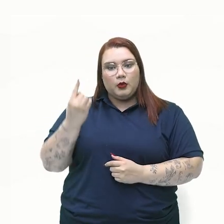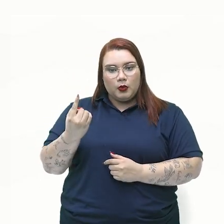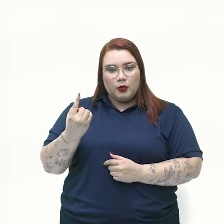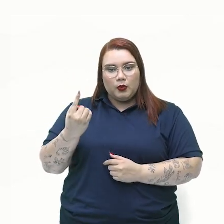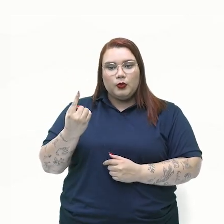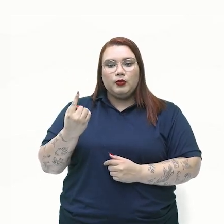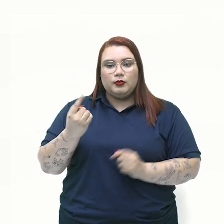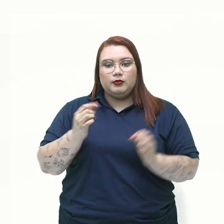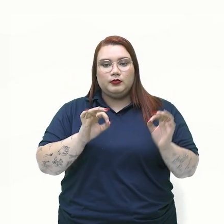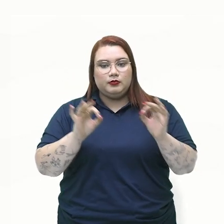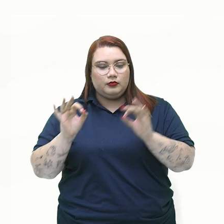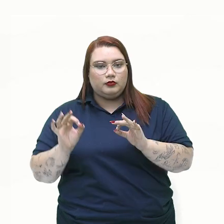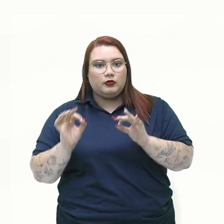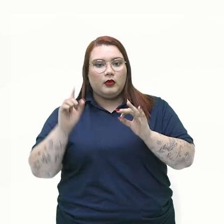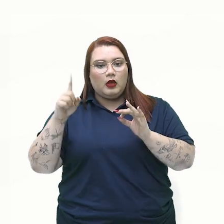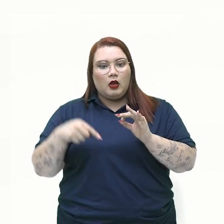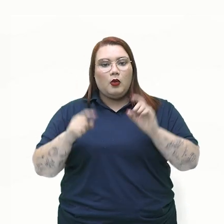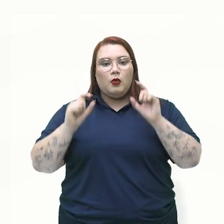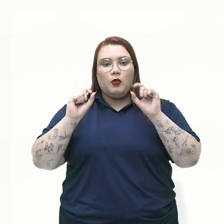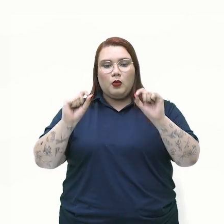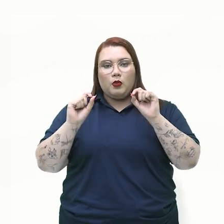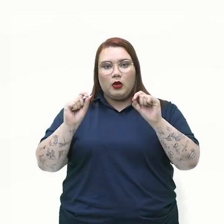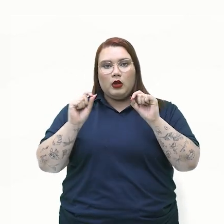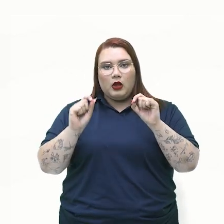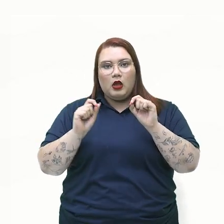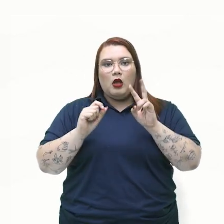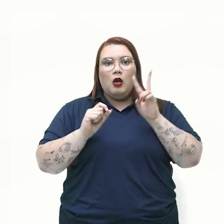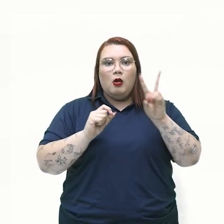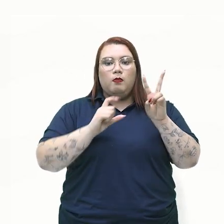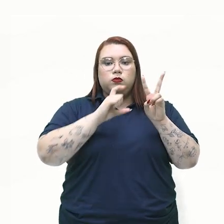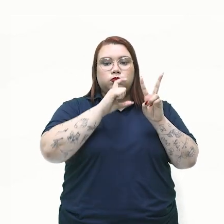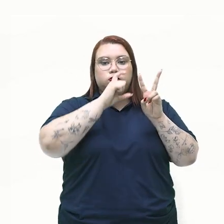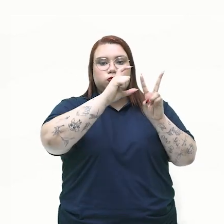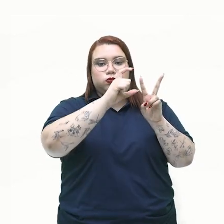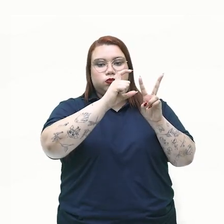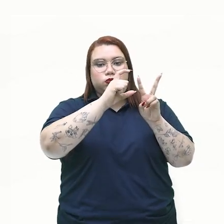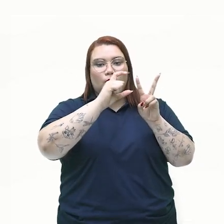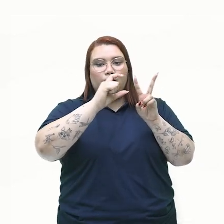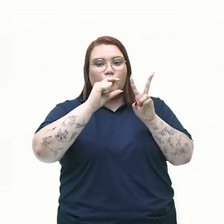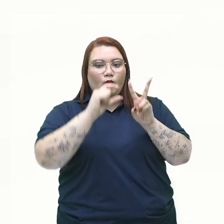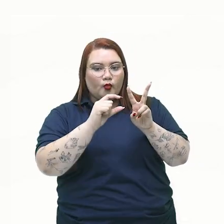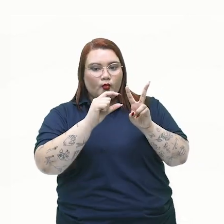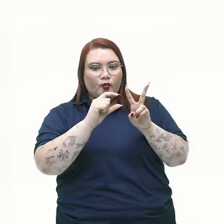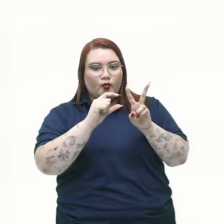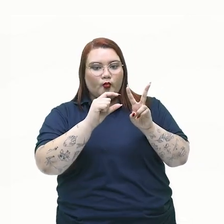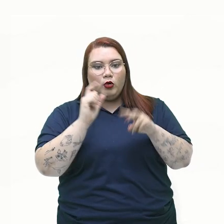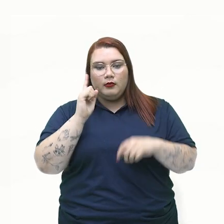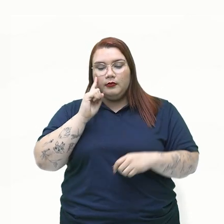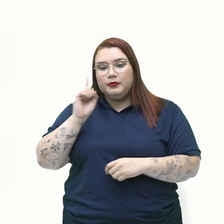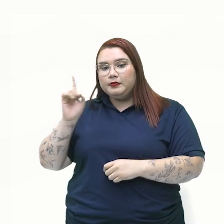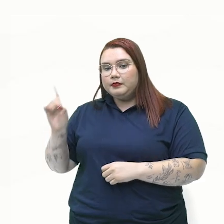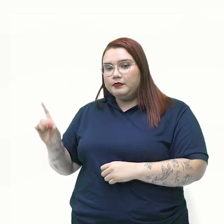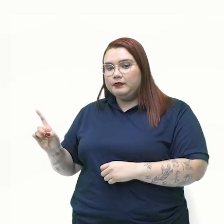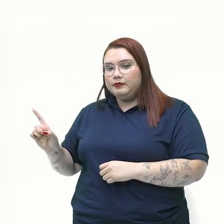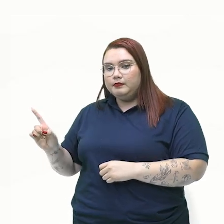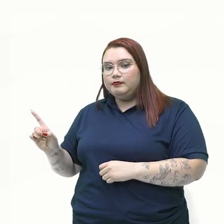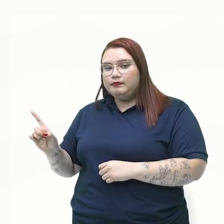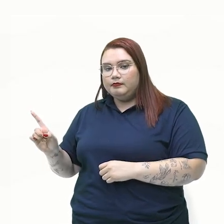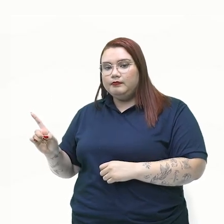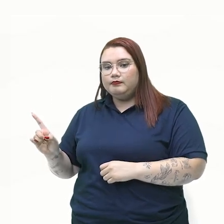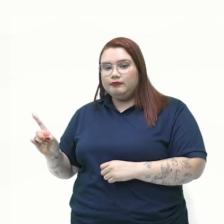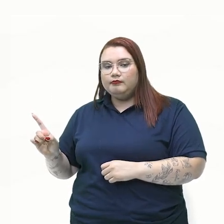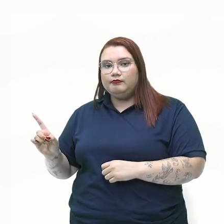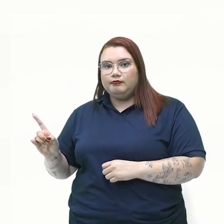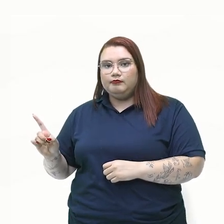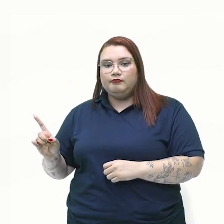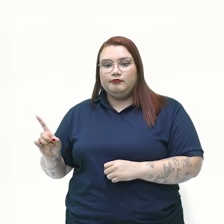a geração F1, que é exatamente o cruzamento desses 2. E aqui a gente